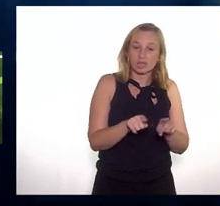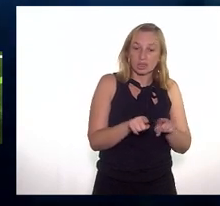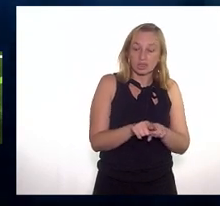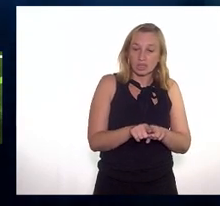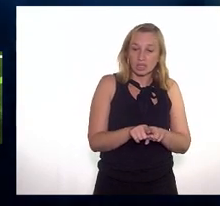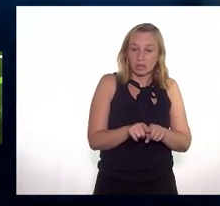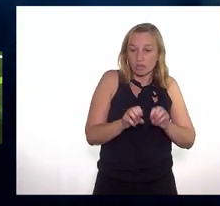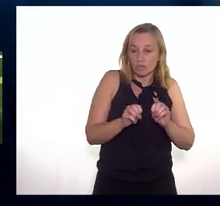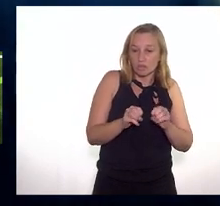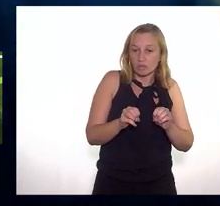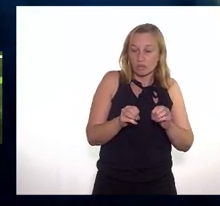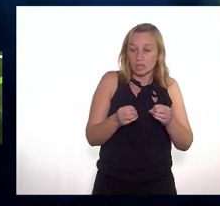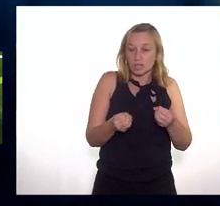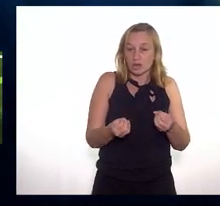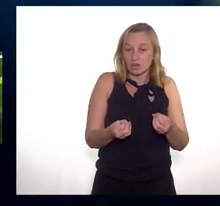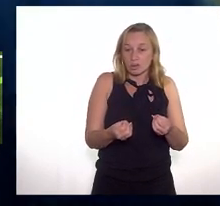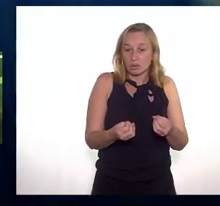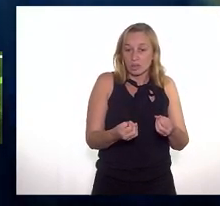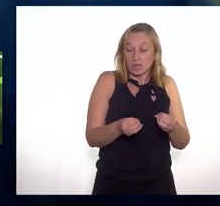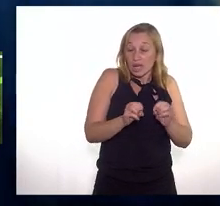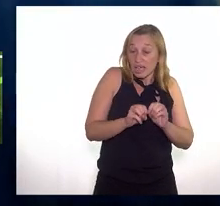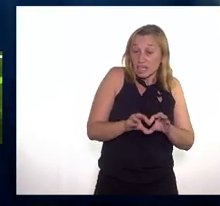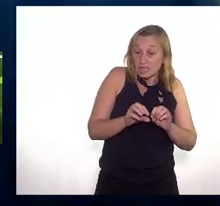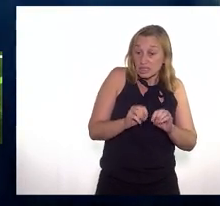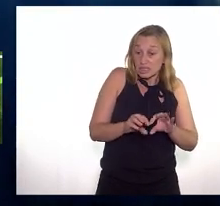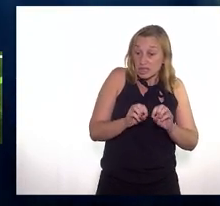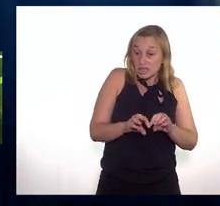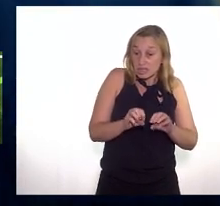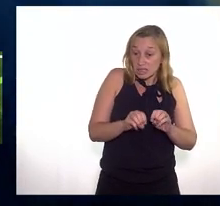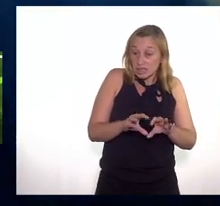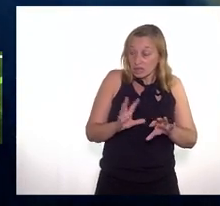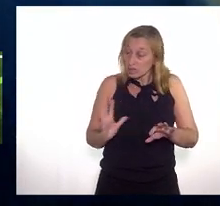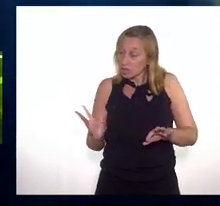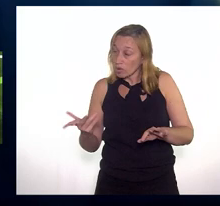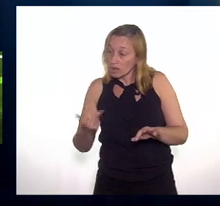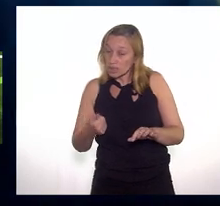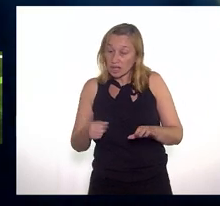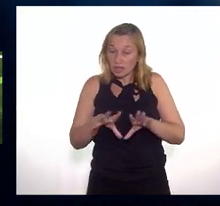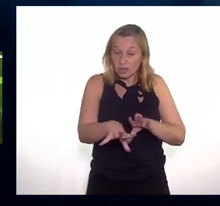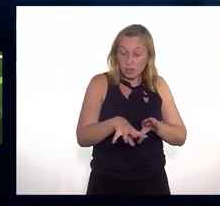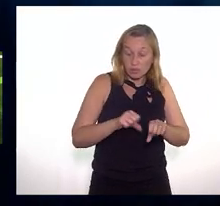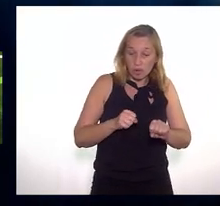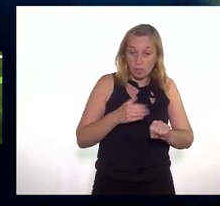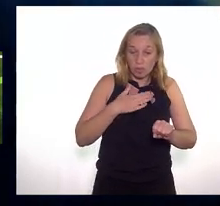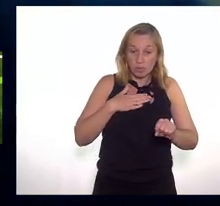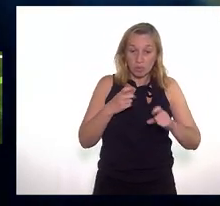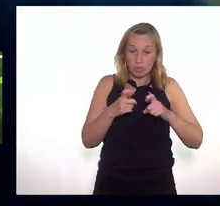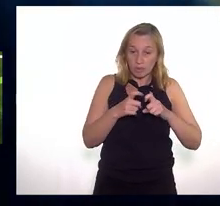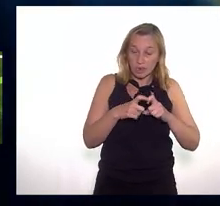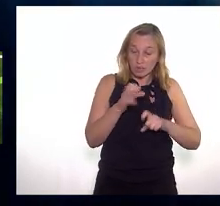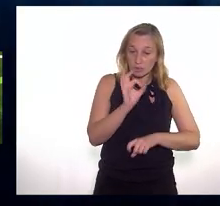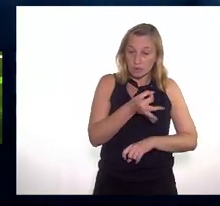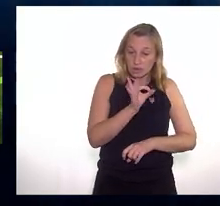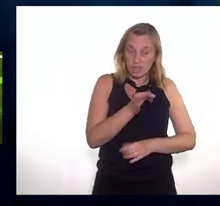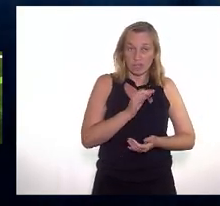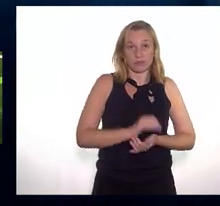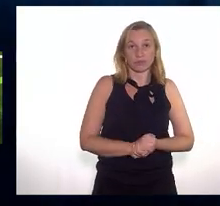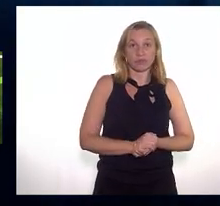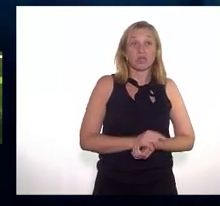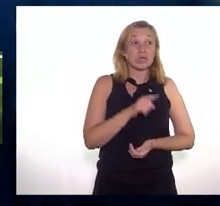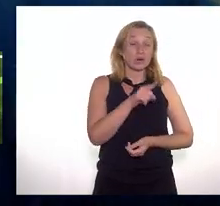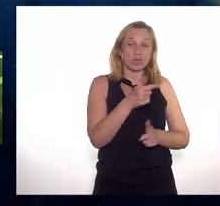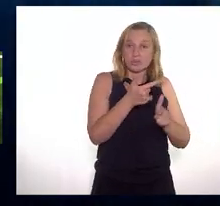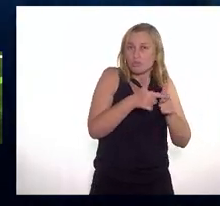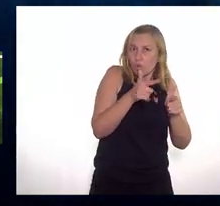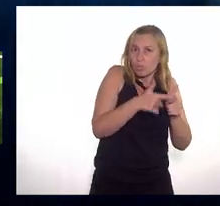que forme adequadamente meu médico, de forma que ele saiba reconhecer esse paciente em tempo hábil. Então, esses